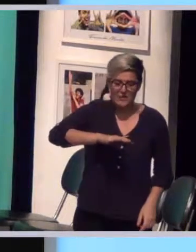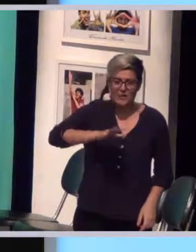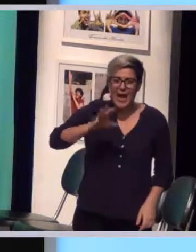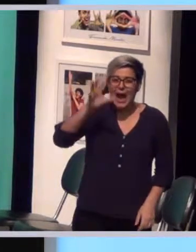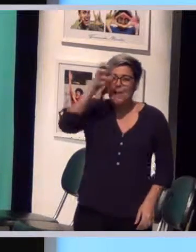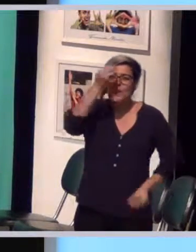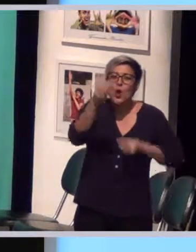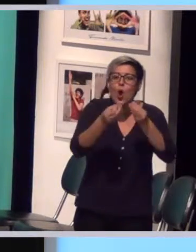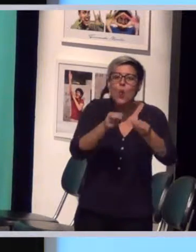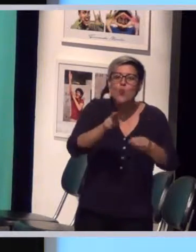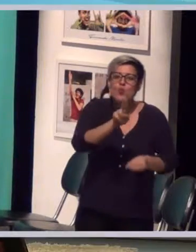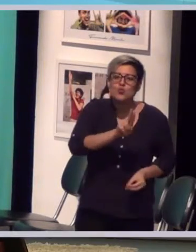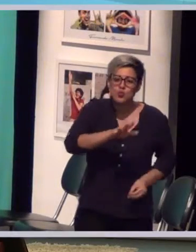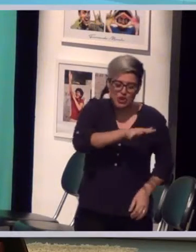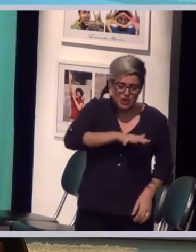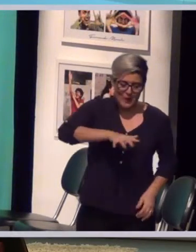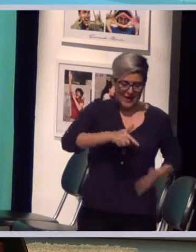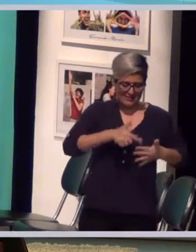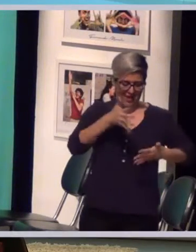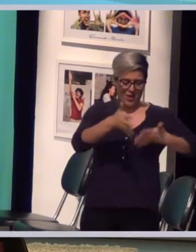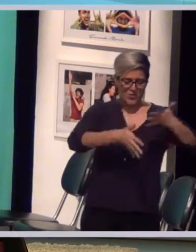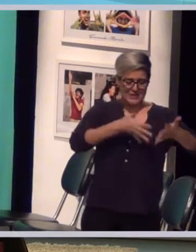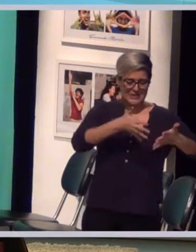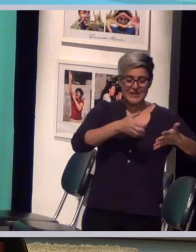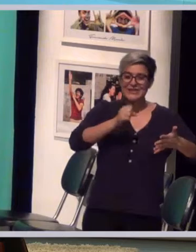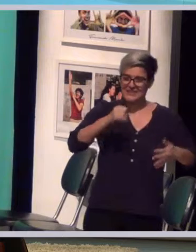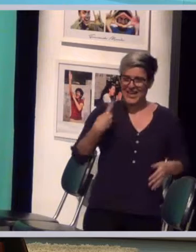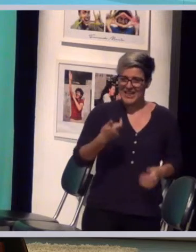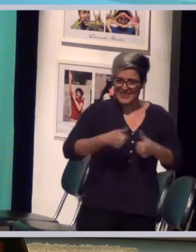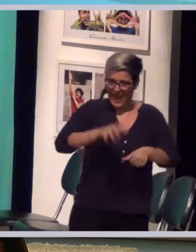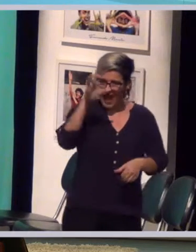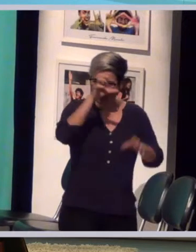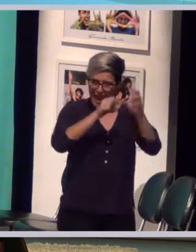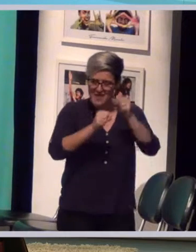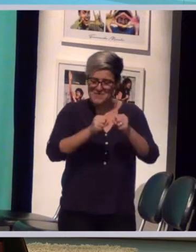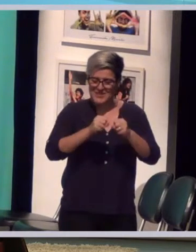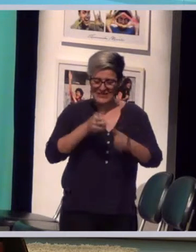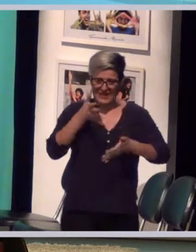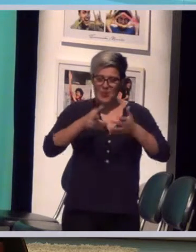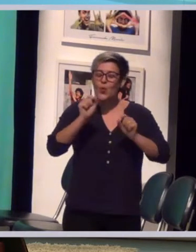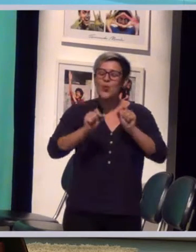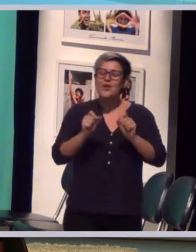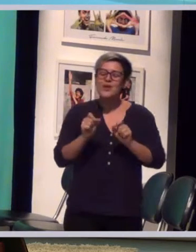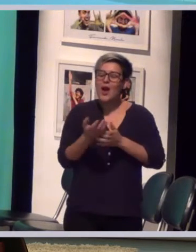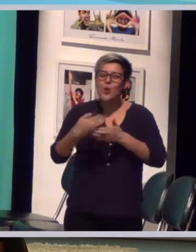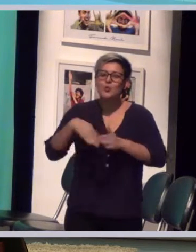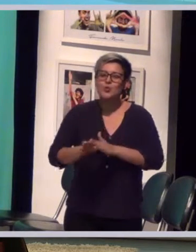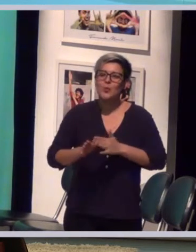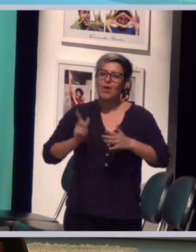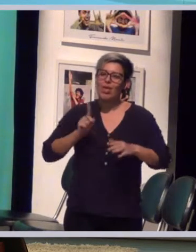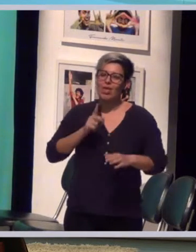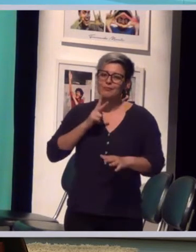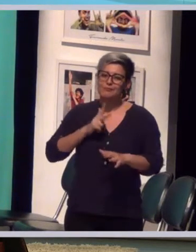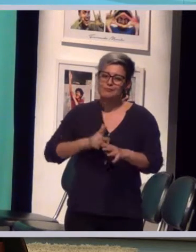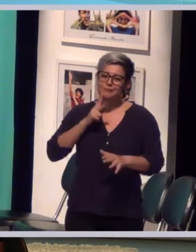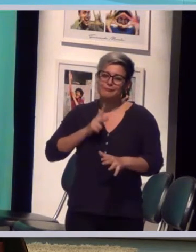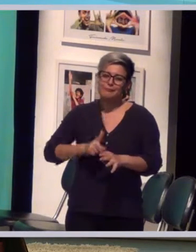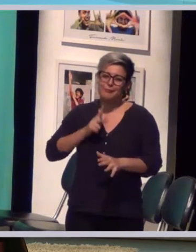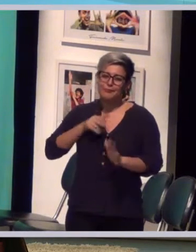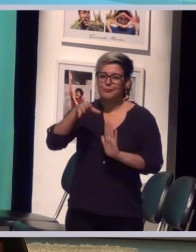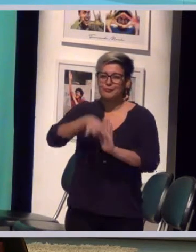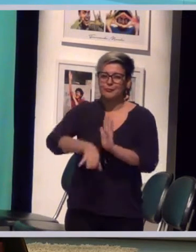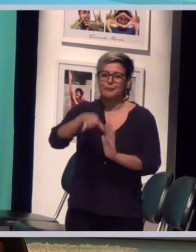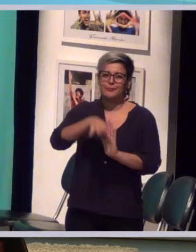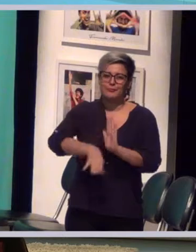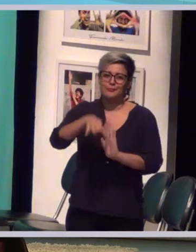do espaço na língua de sinais. E a gente, quando está aprendendo Libras, tende a fazer um português sinalizado, né? Que é manter a